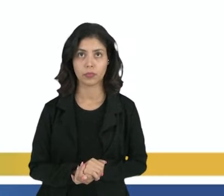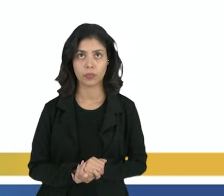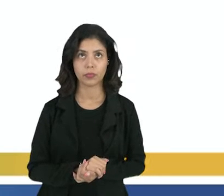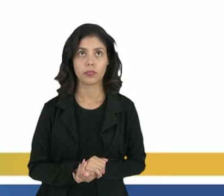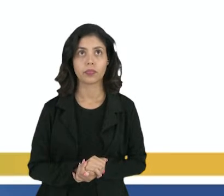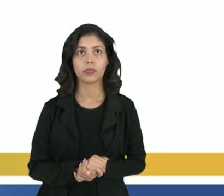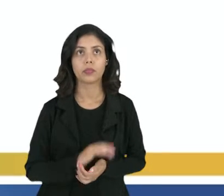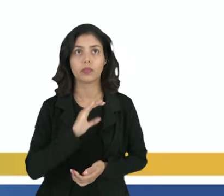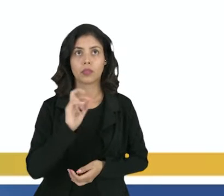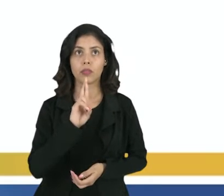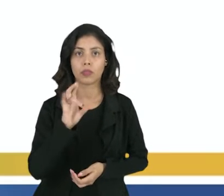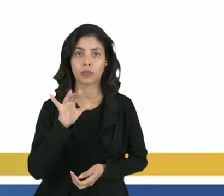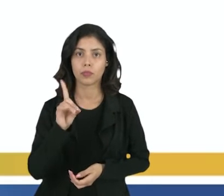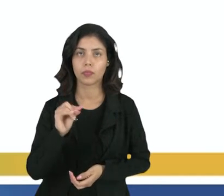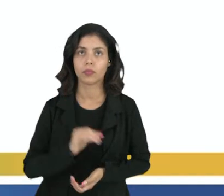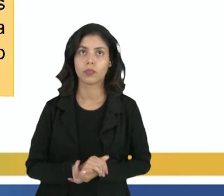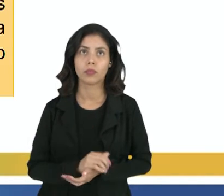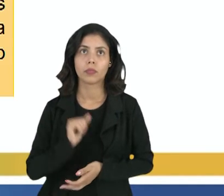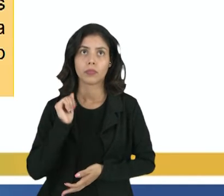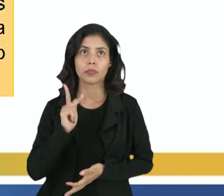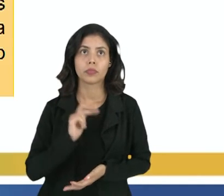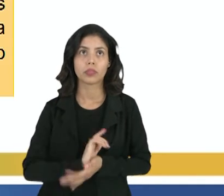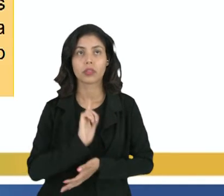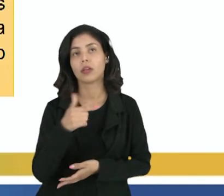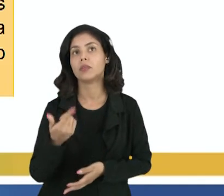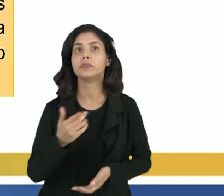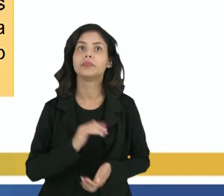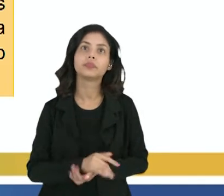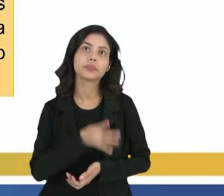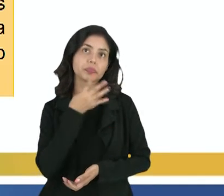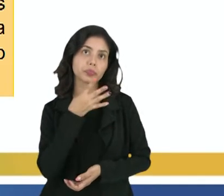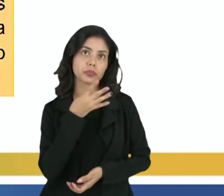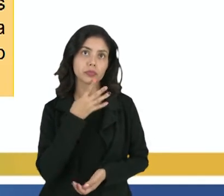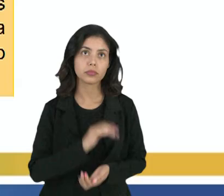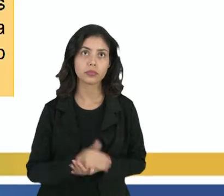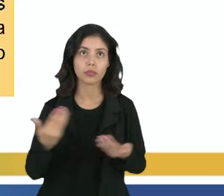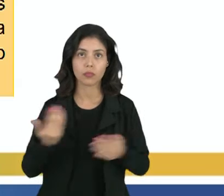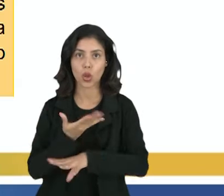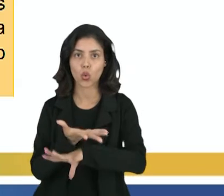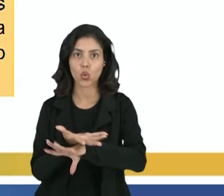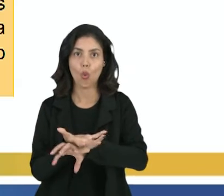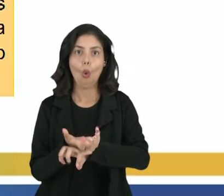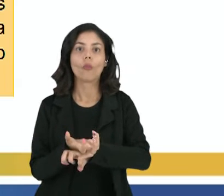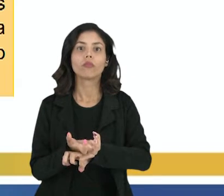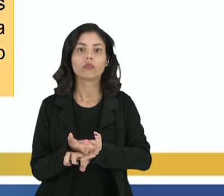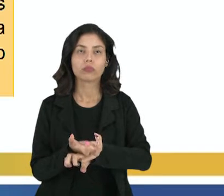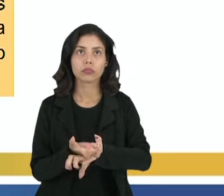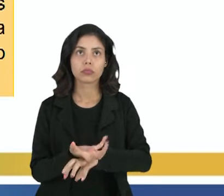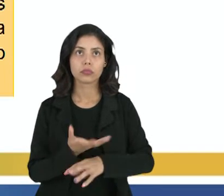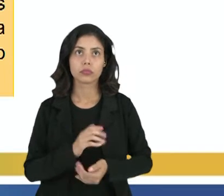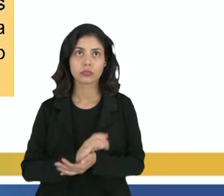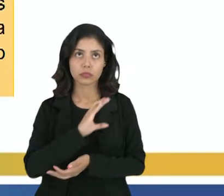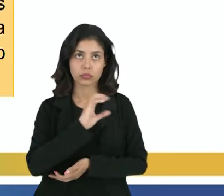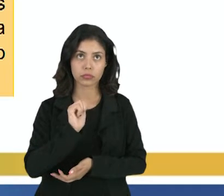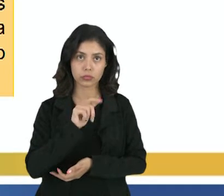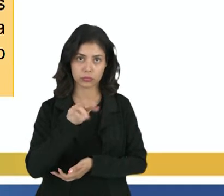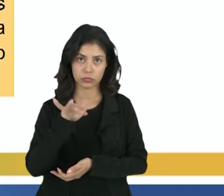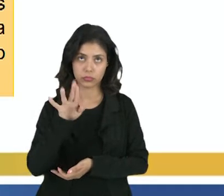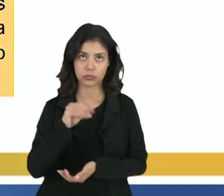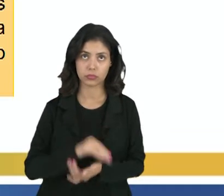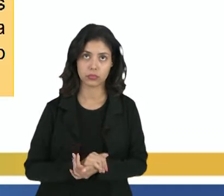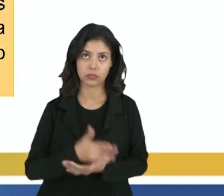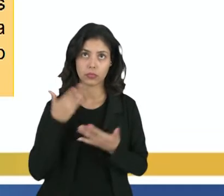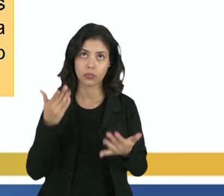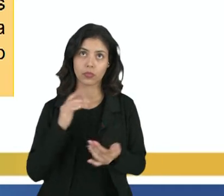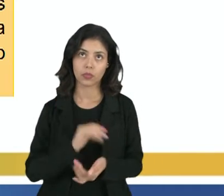de cerrado, ok? O outro bioma que a gente vai estar vendo na aula de hoje é o bioma caatinga.